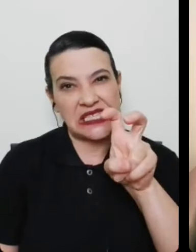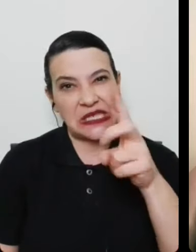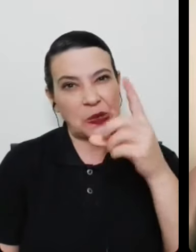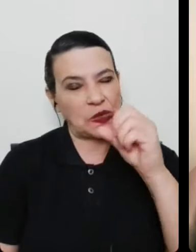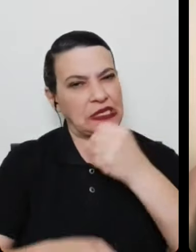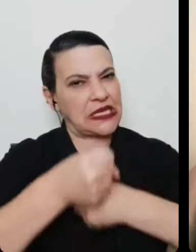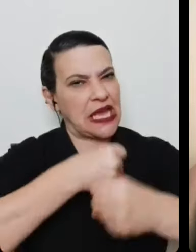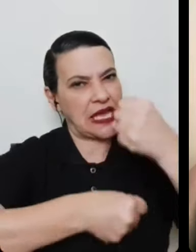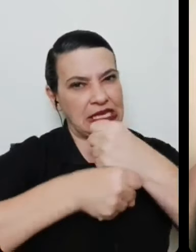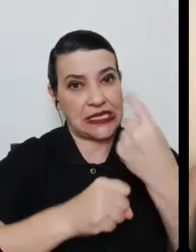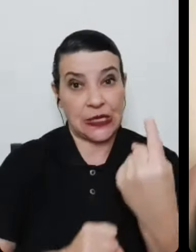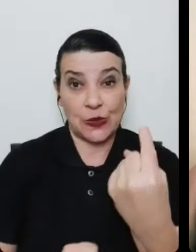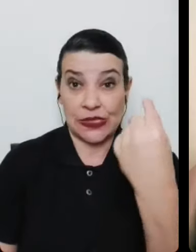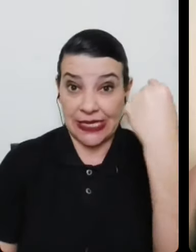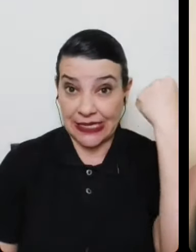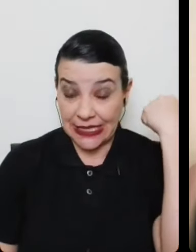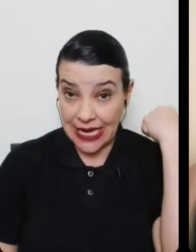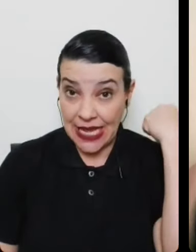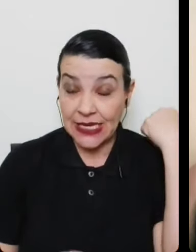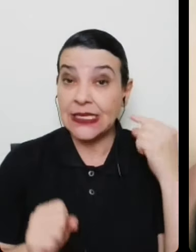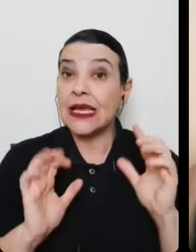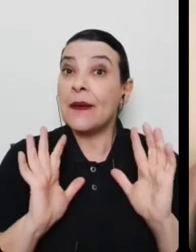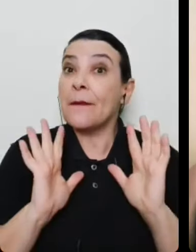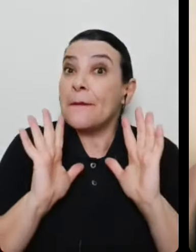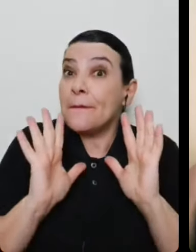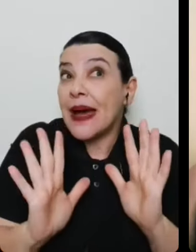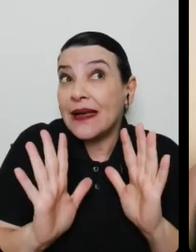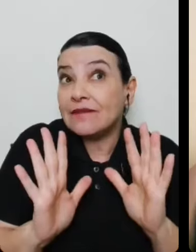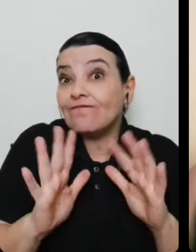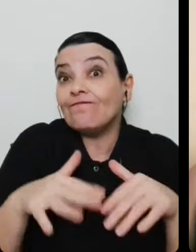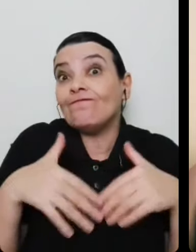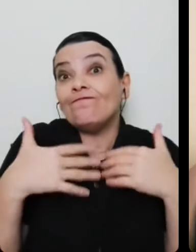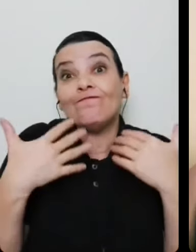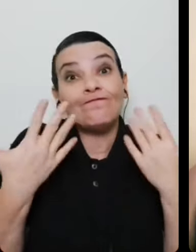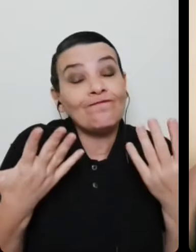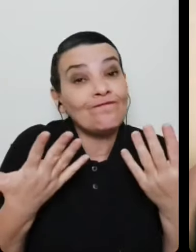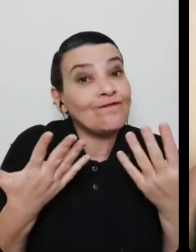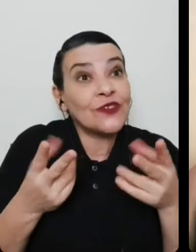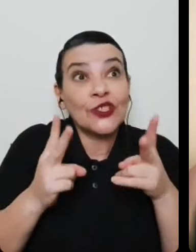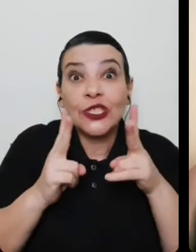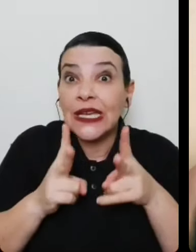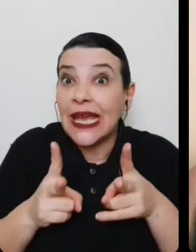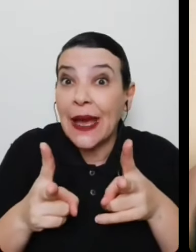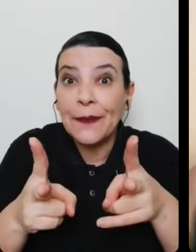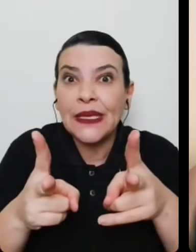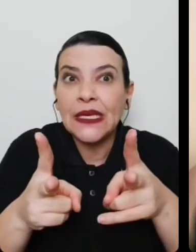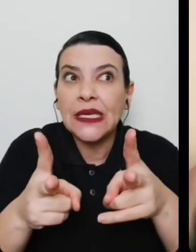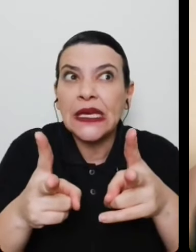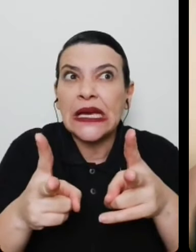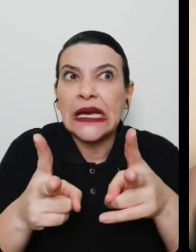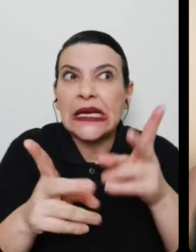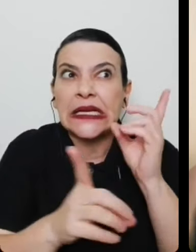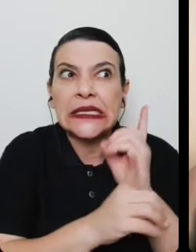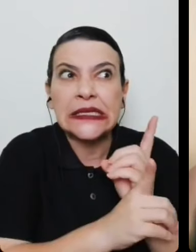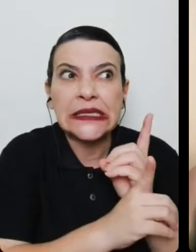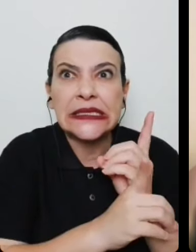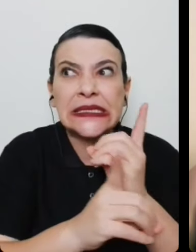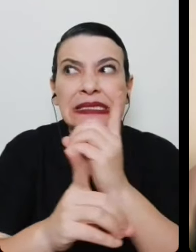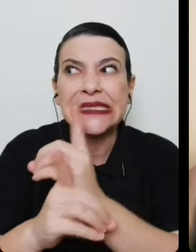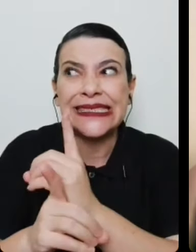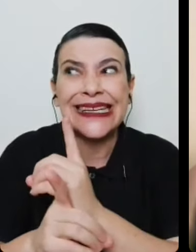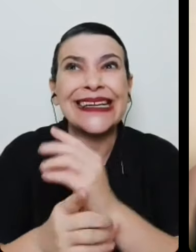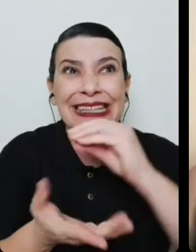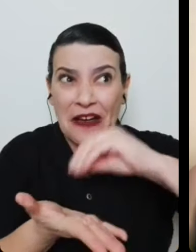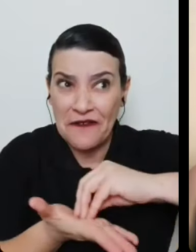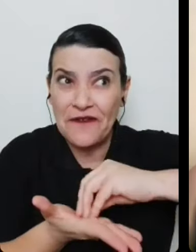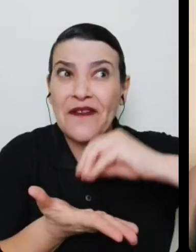atrás. Porém, é aquilo, a gente caminha e descobre que precisa caminhar muito mais, né?